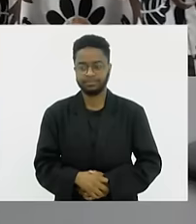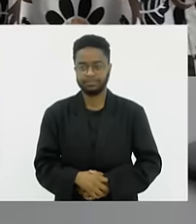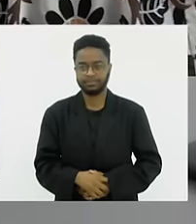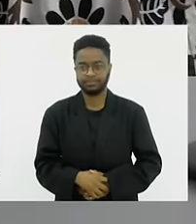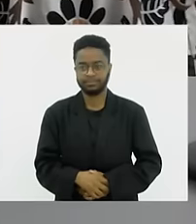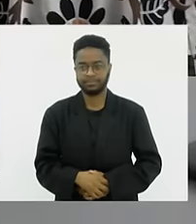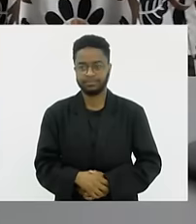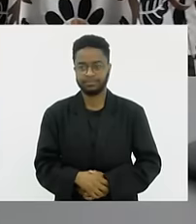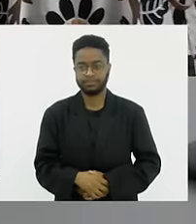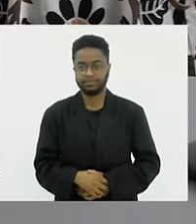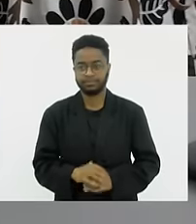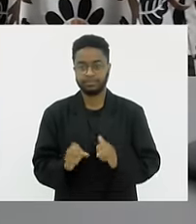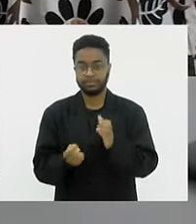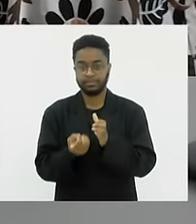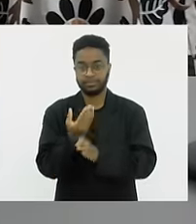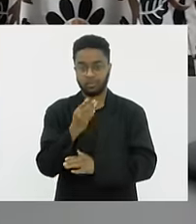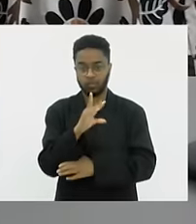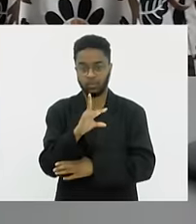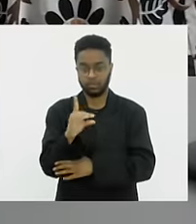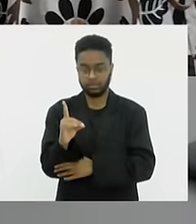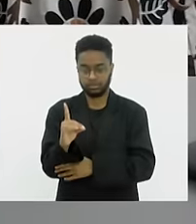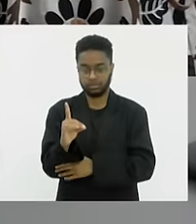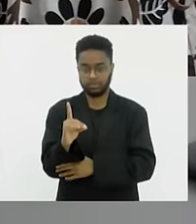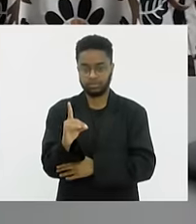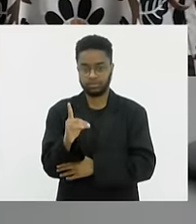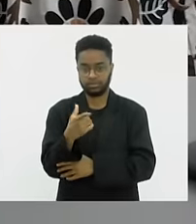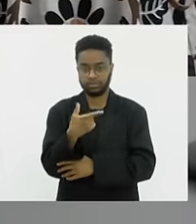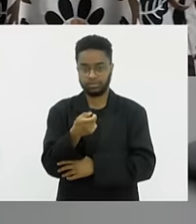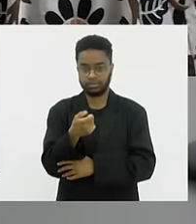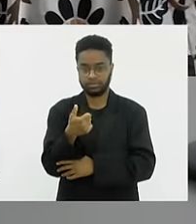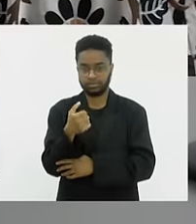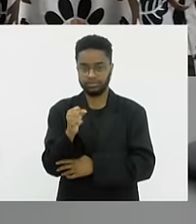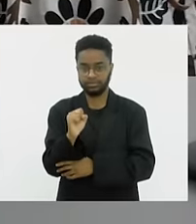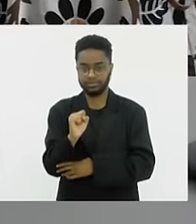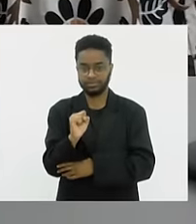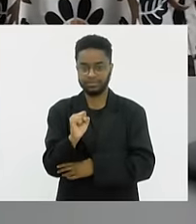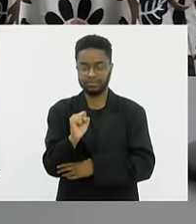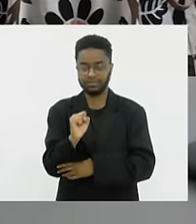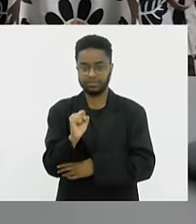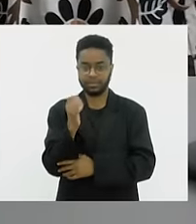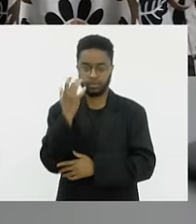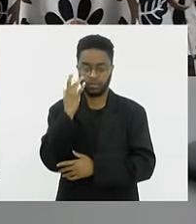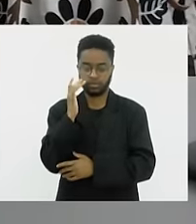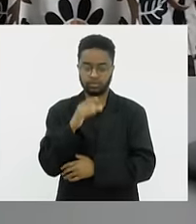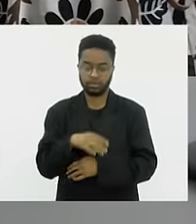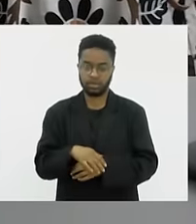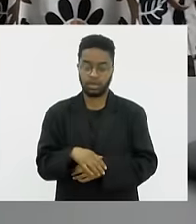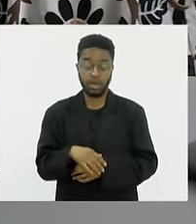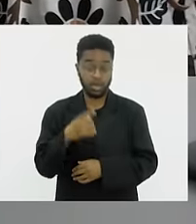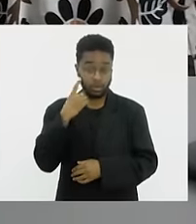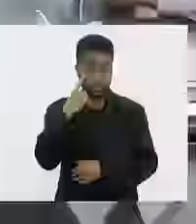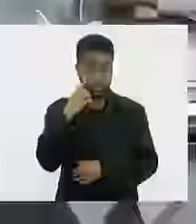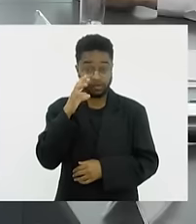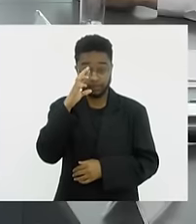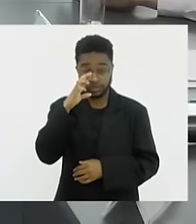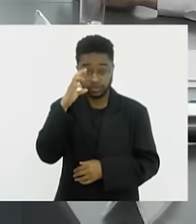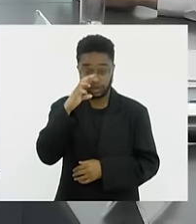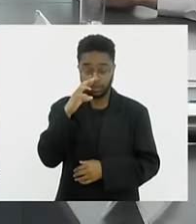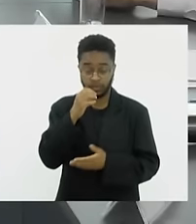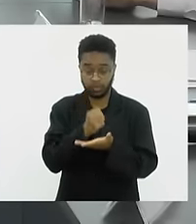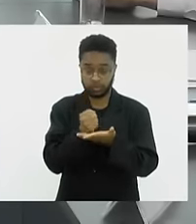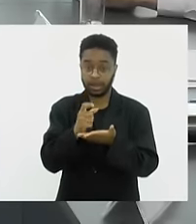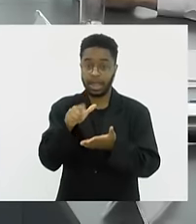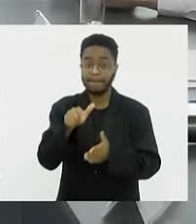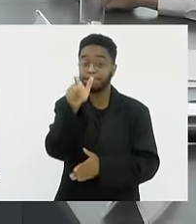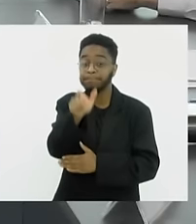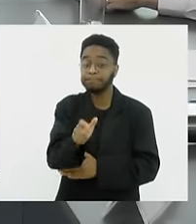Foi criada uma coordenadoria em 2018, salvo engano. Presidente, fiscal de contrato é pessoa física. Quem é a